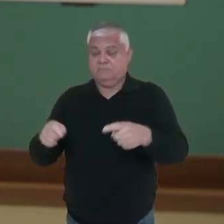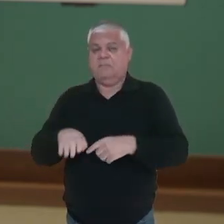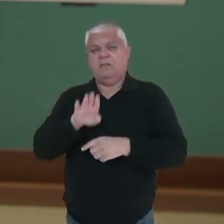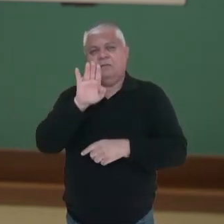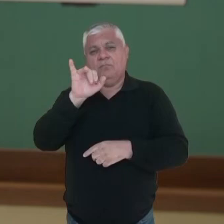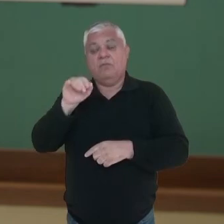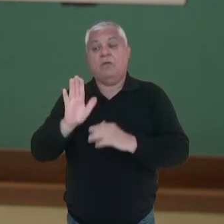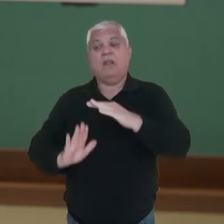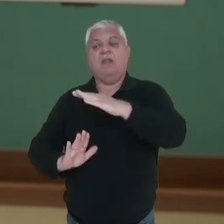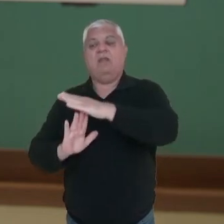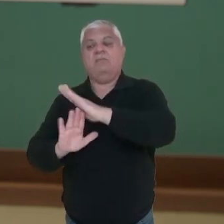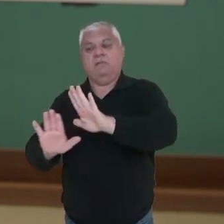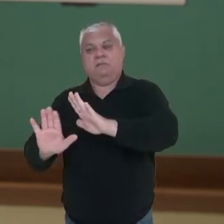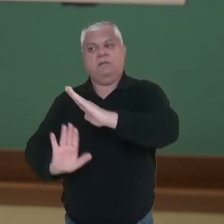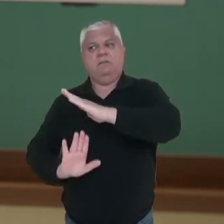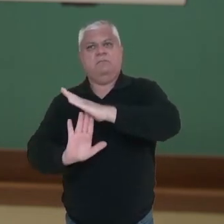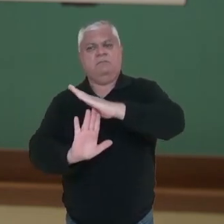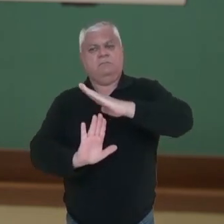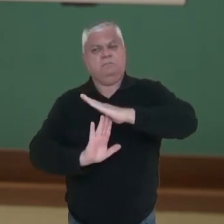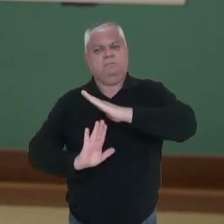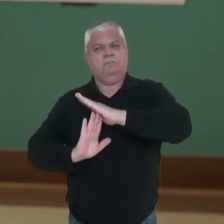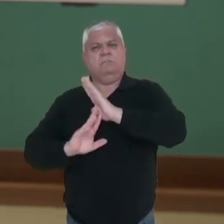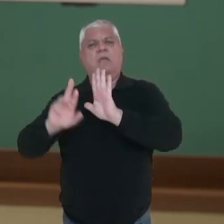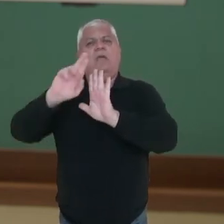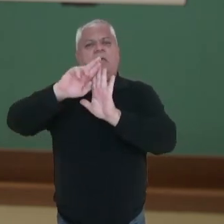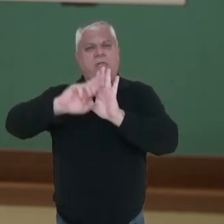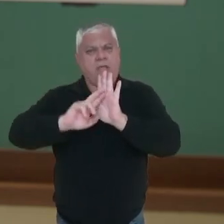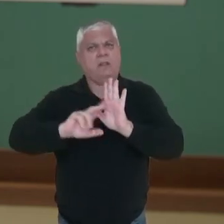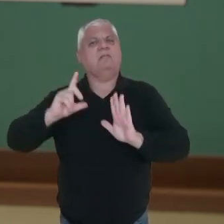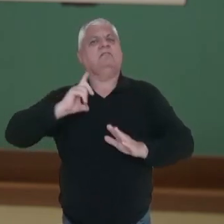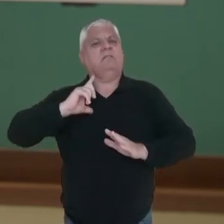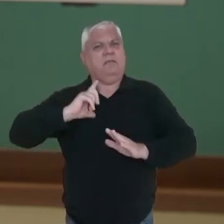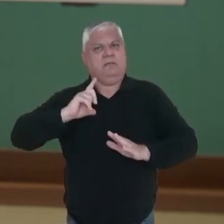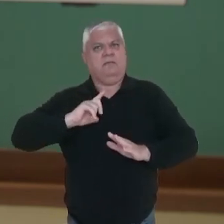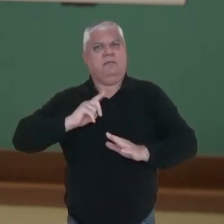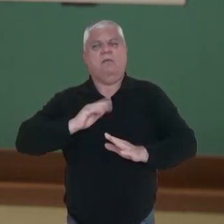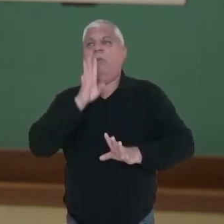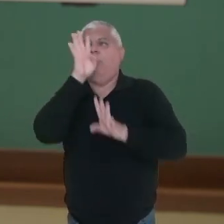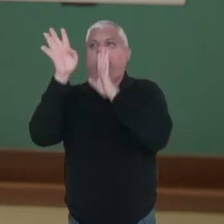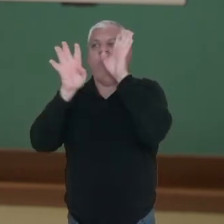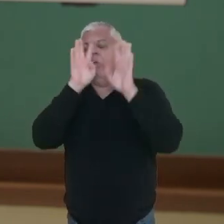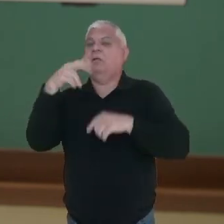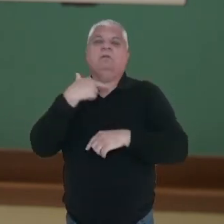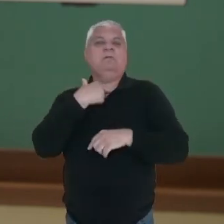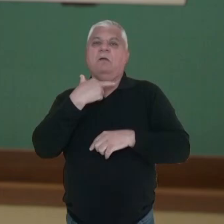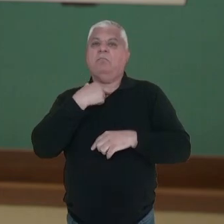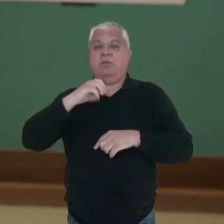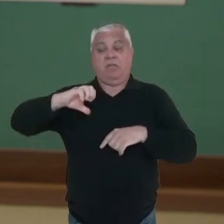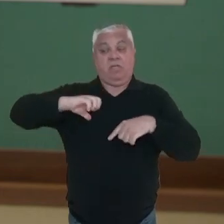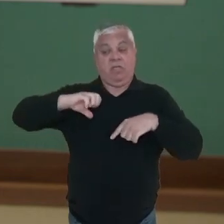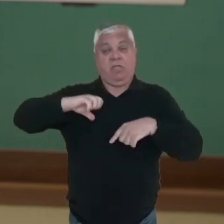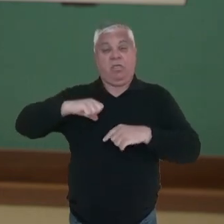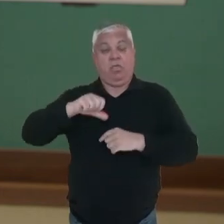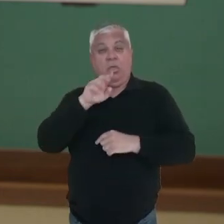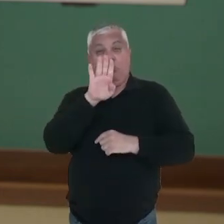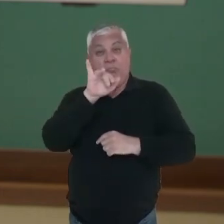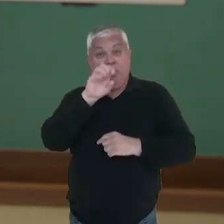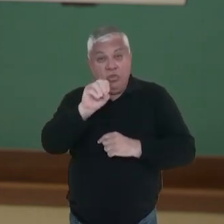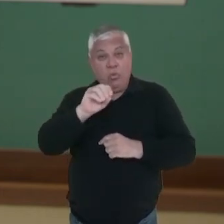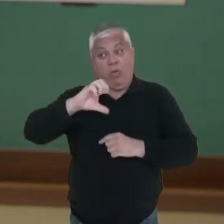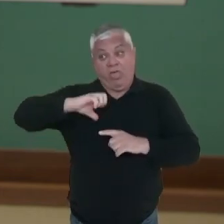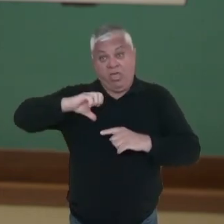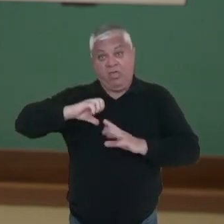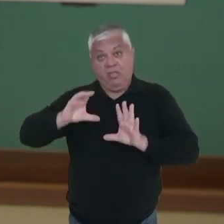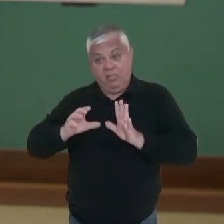Ó, até onde que eu posso ir? Então, tem regras e normas para determinar até onde eu posso manipular gene humano e gene